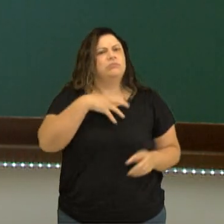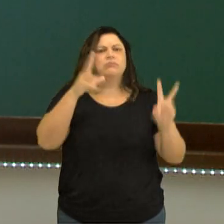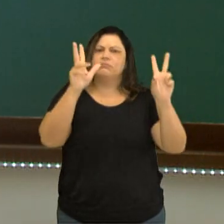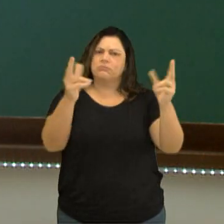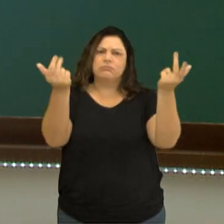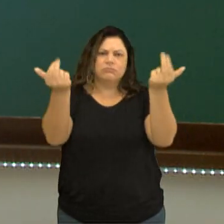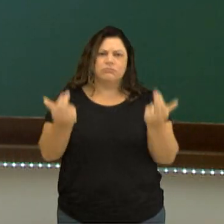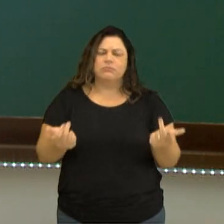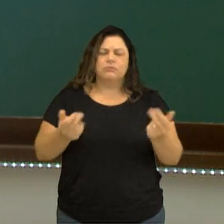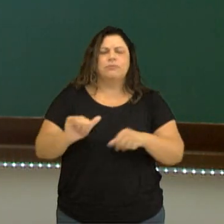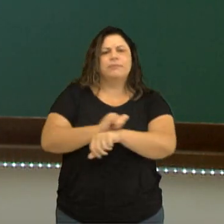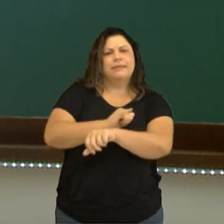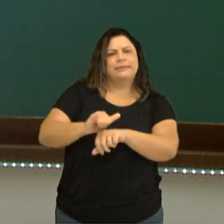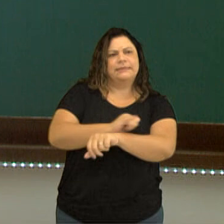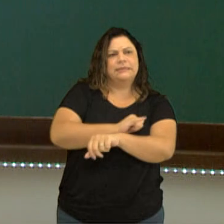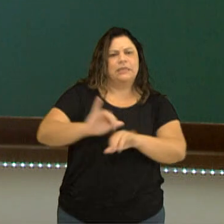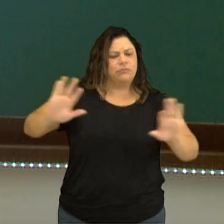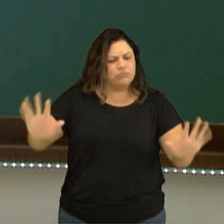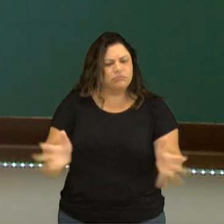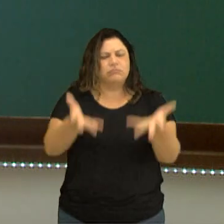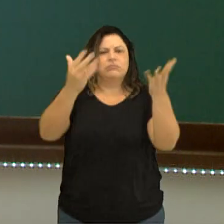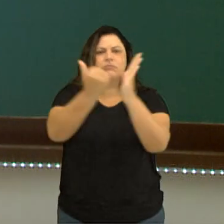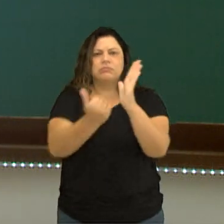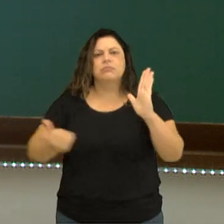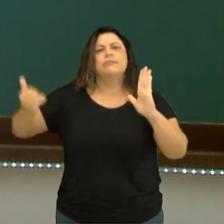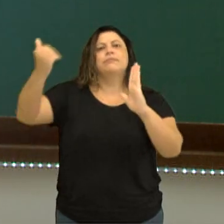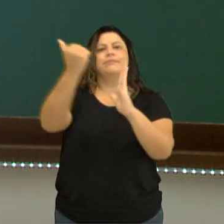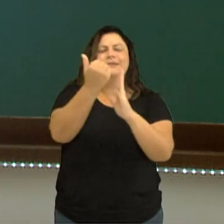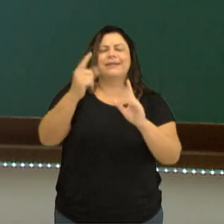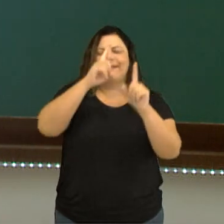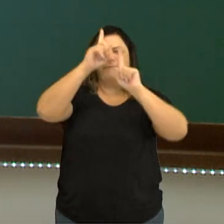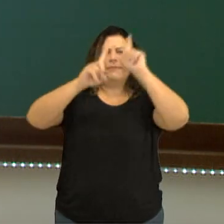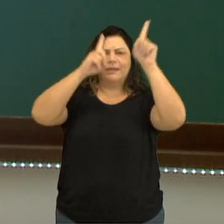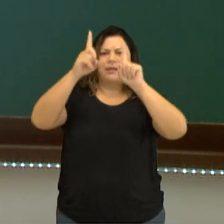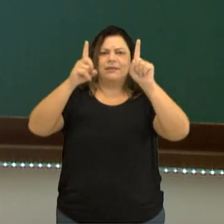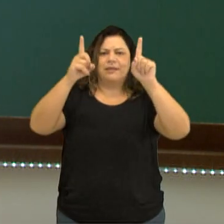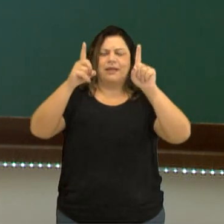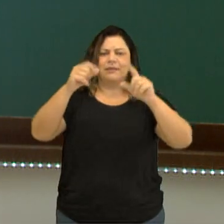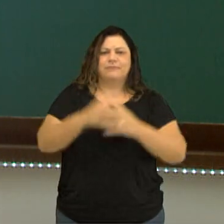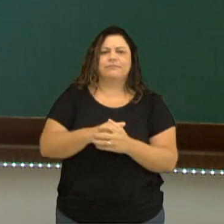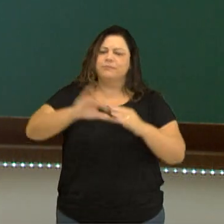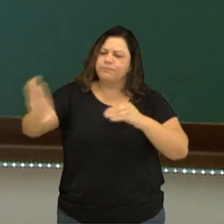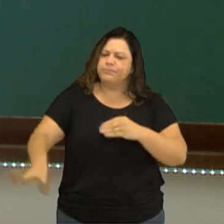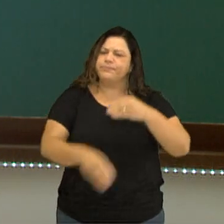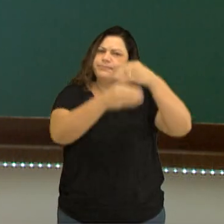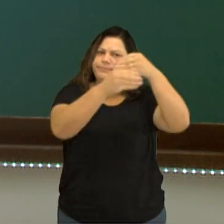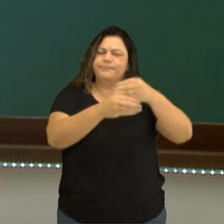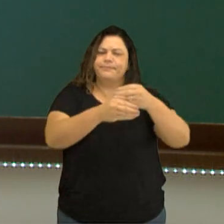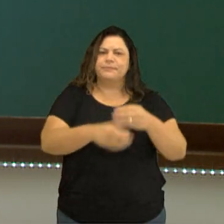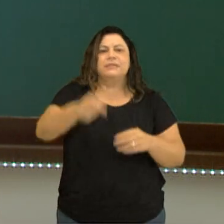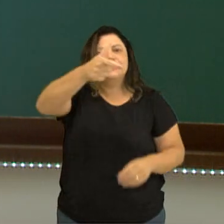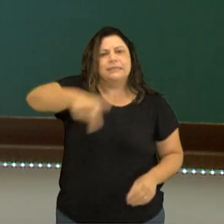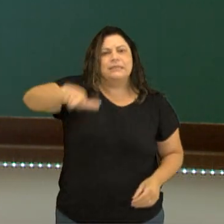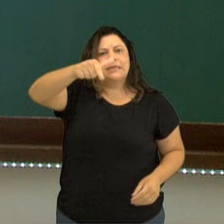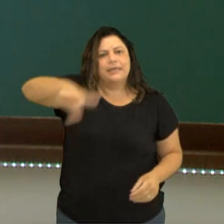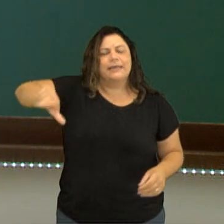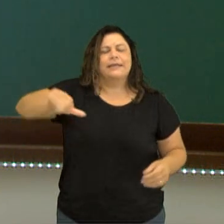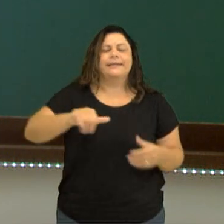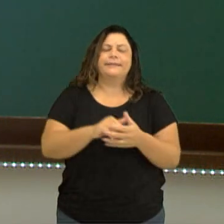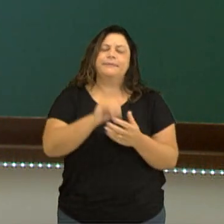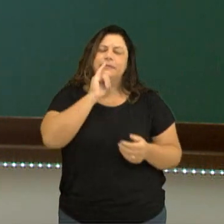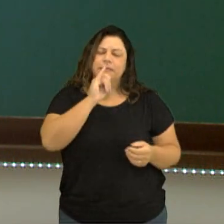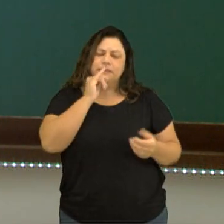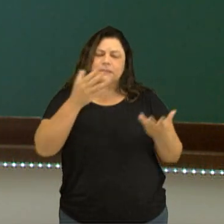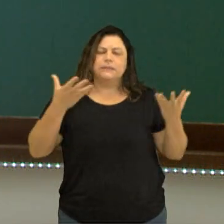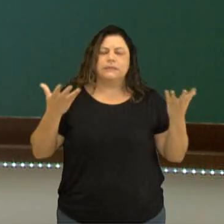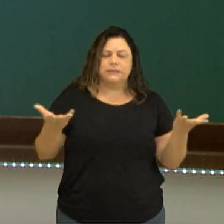como estratégia de realce de ideias. Isso mesmo. Então, essa repetição de